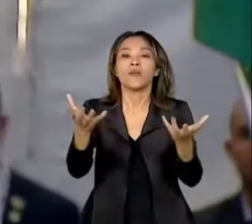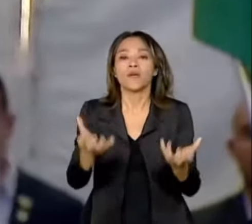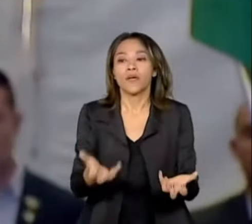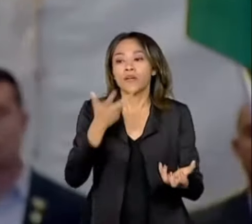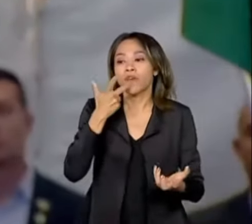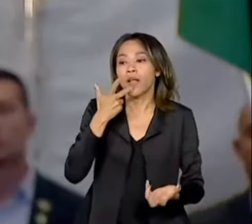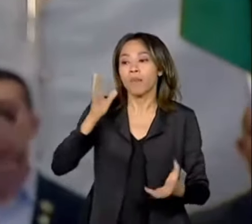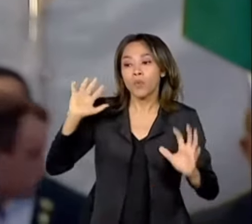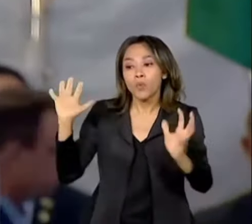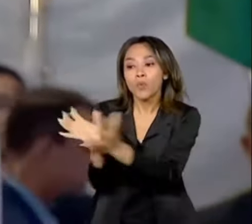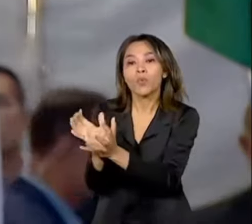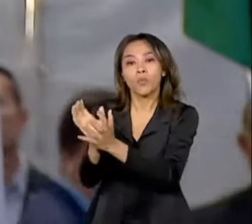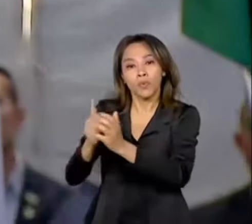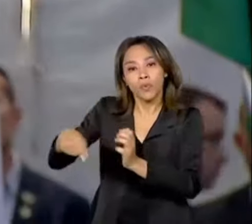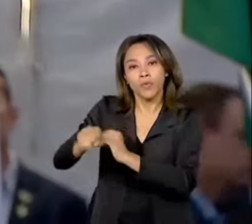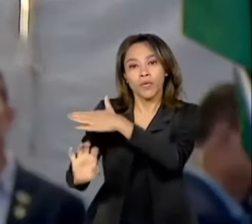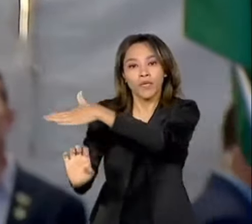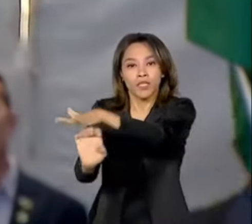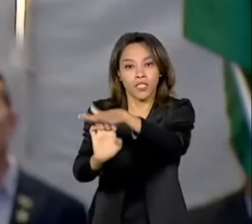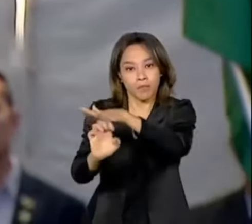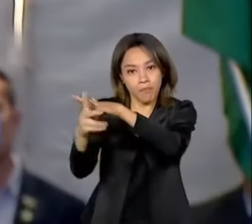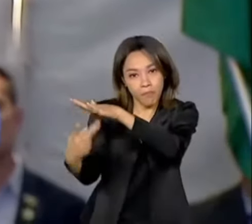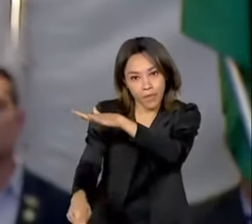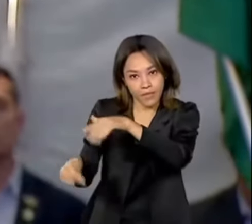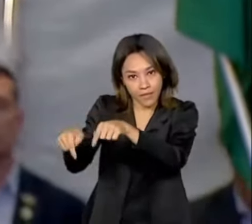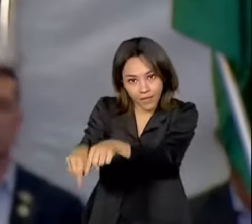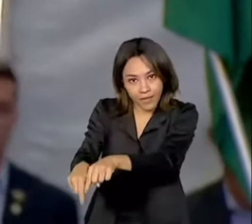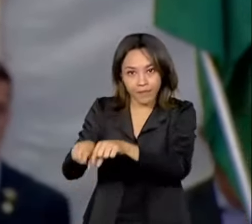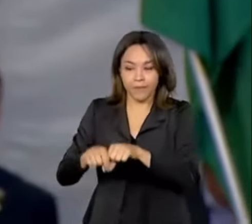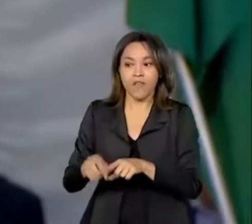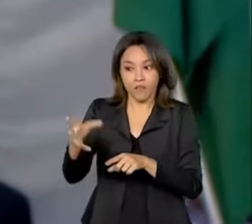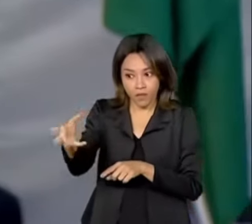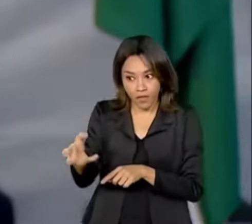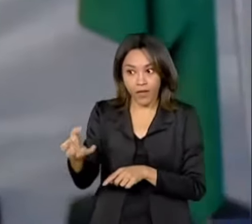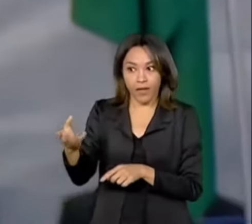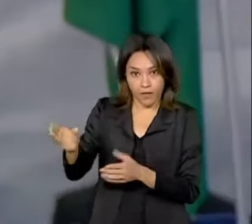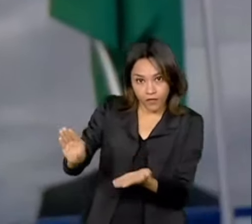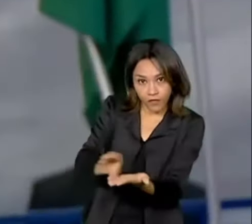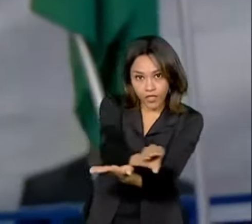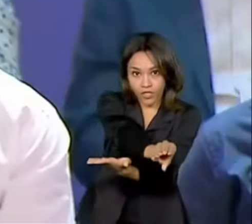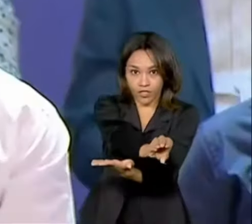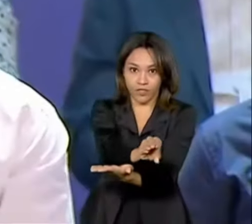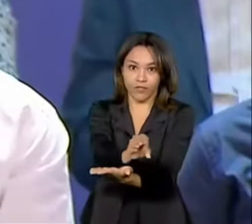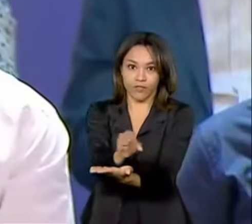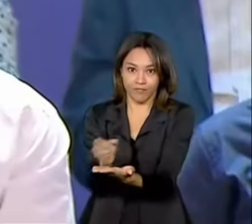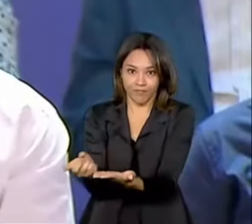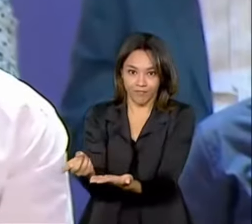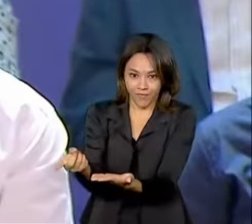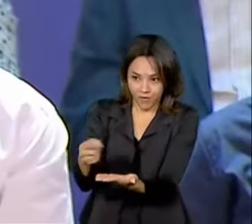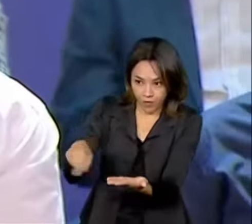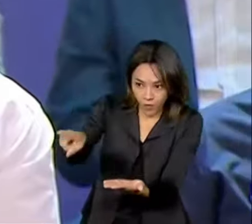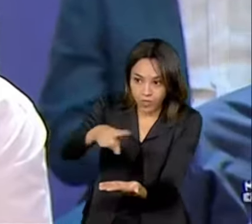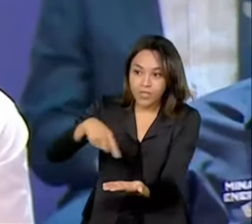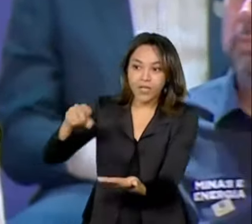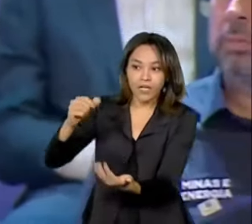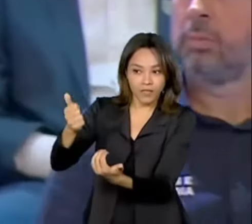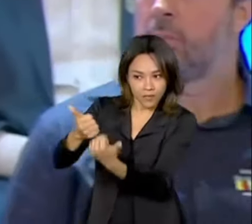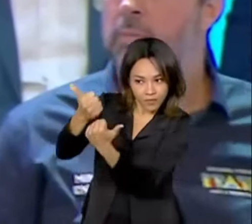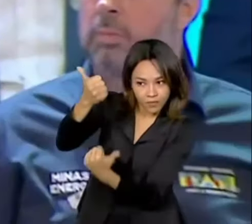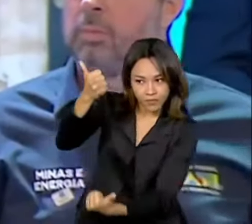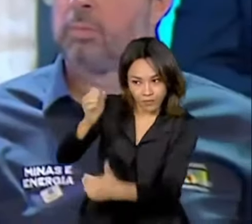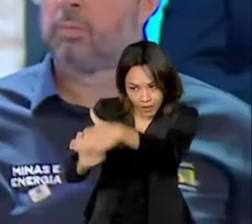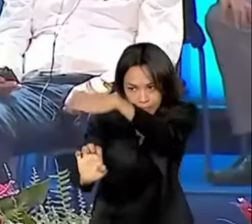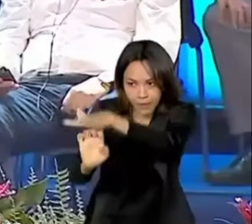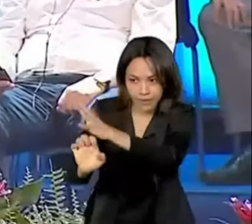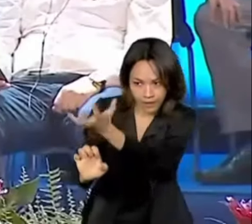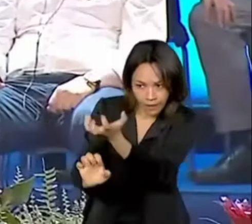Euroquem: se vocês tiverem disposição de investir, se vocês quiserem investir num país